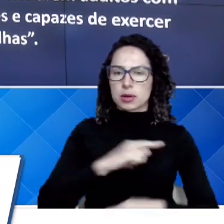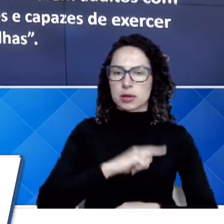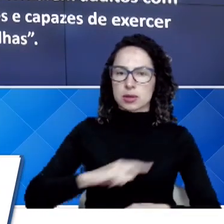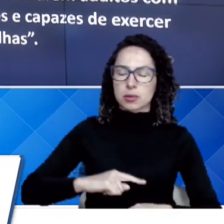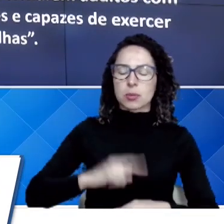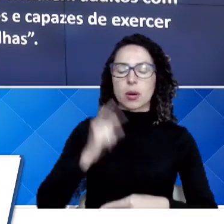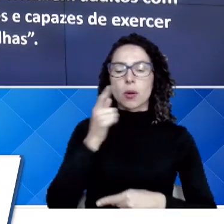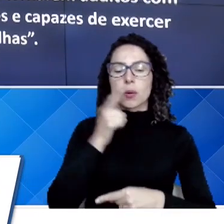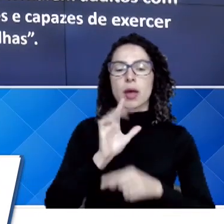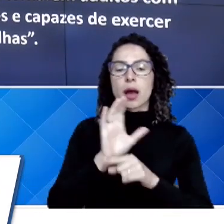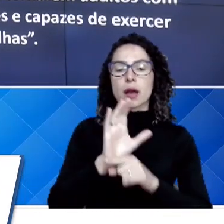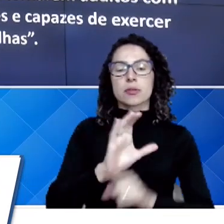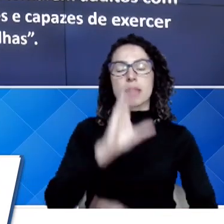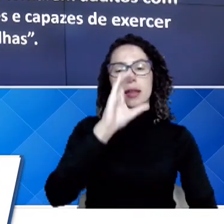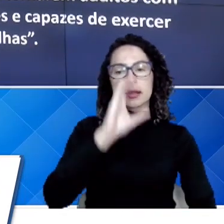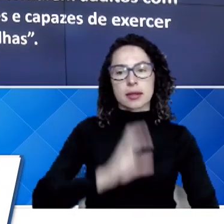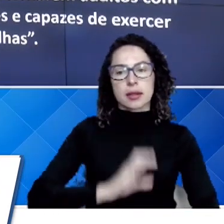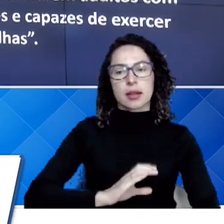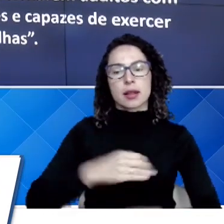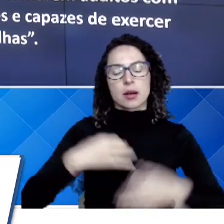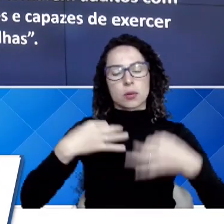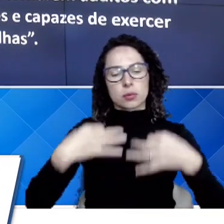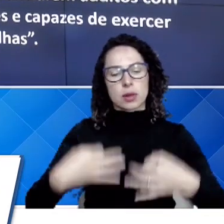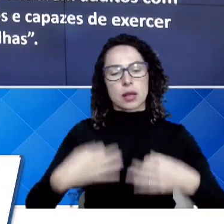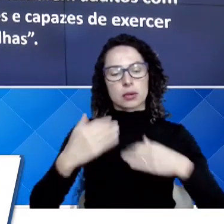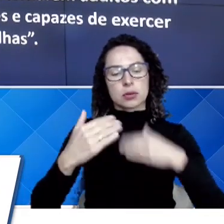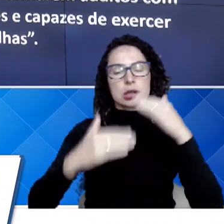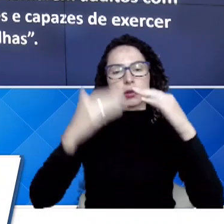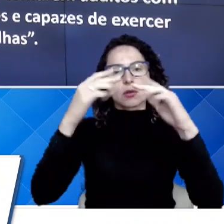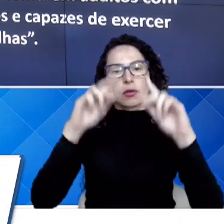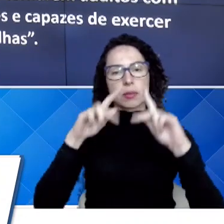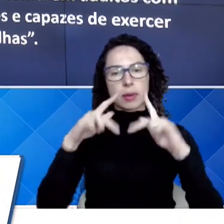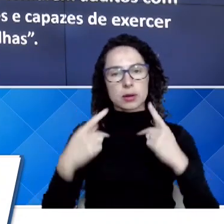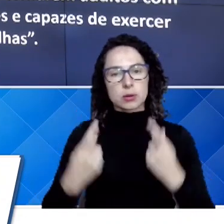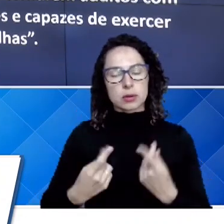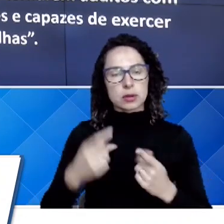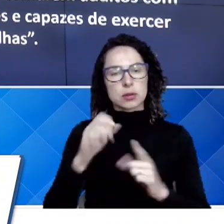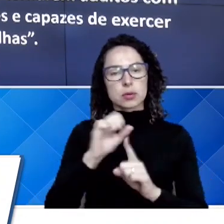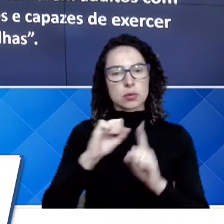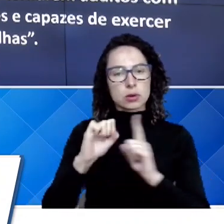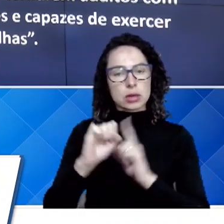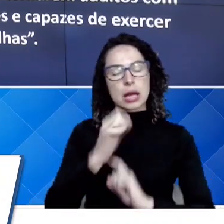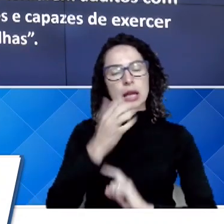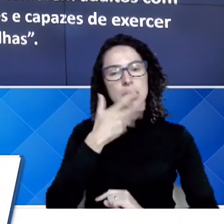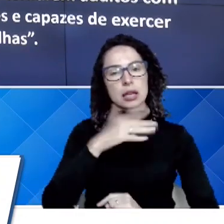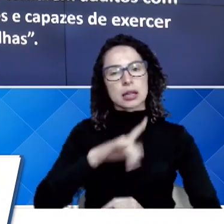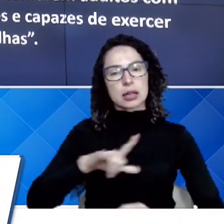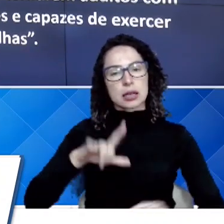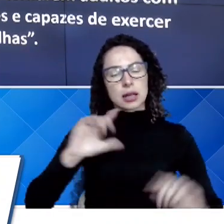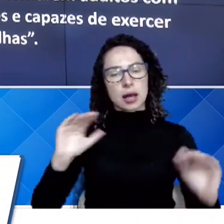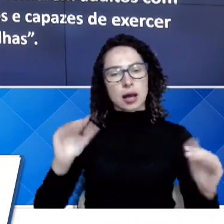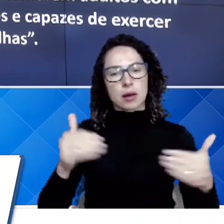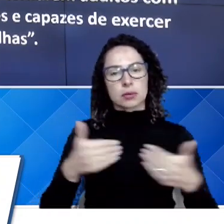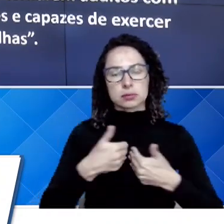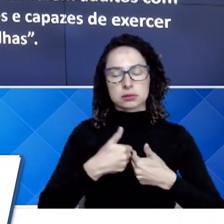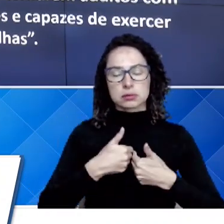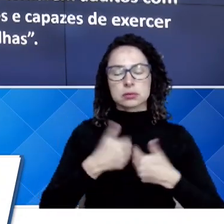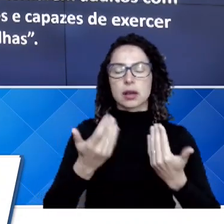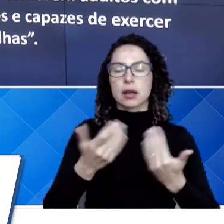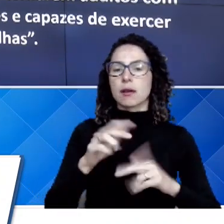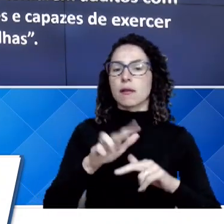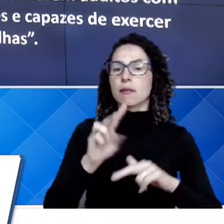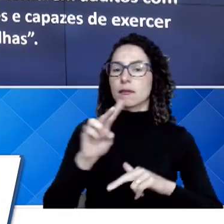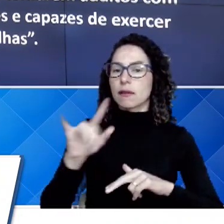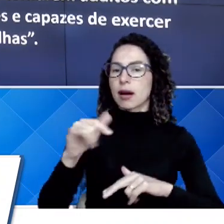de justiça e desenvolvimento humano e social das crianças com autismo. Assim, serão desenvolvidas as capacidades